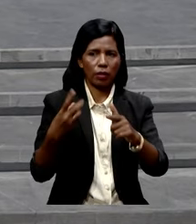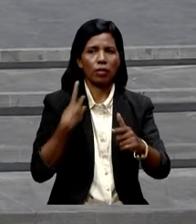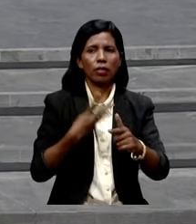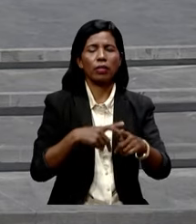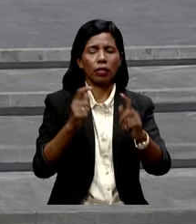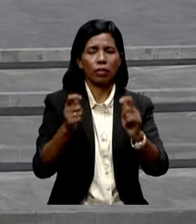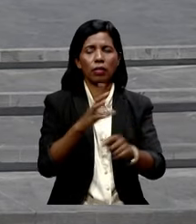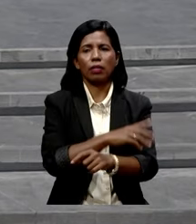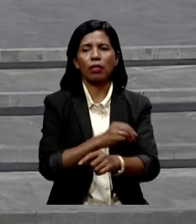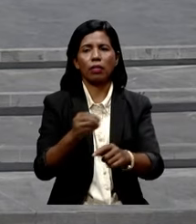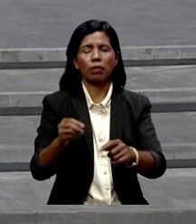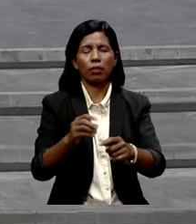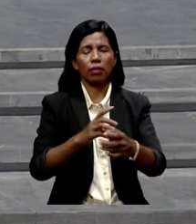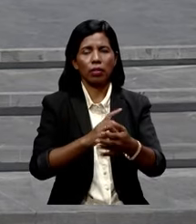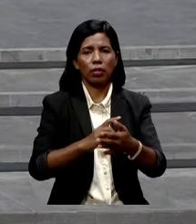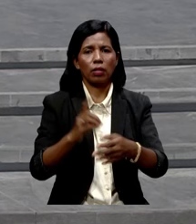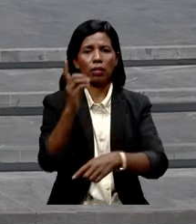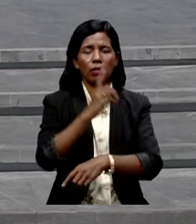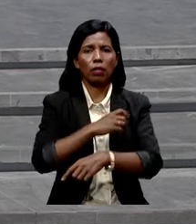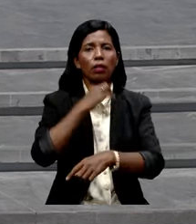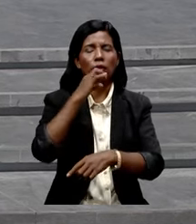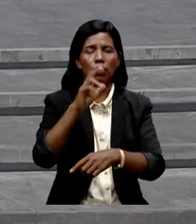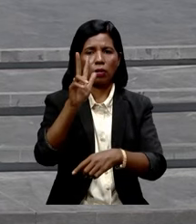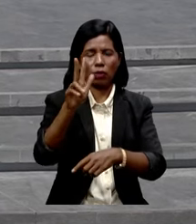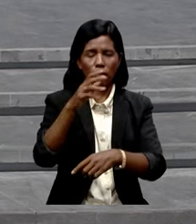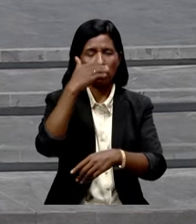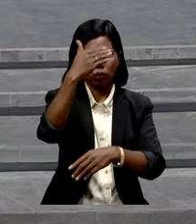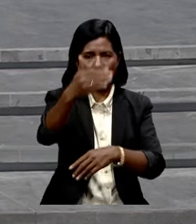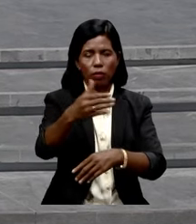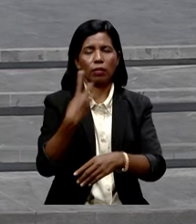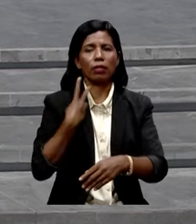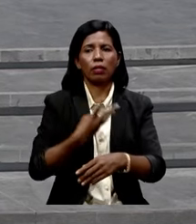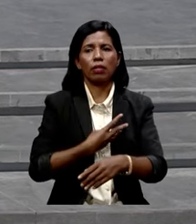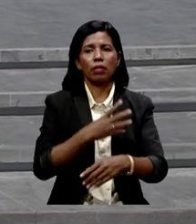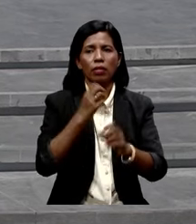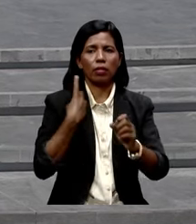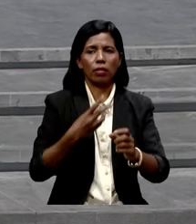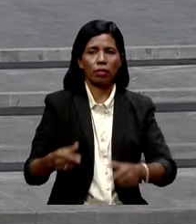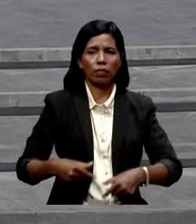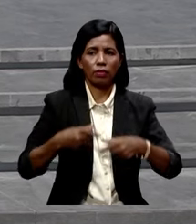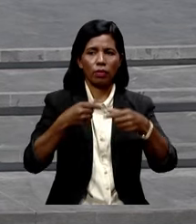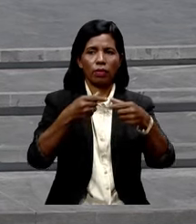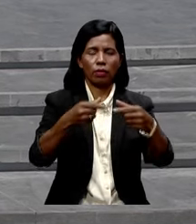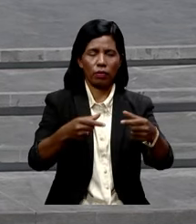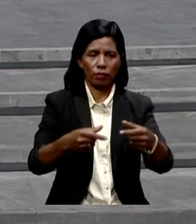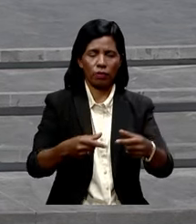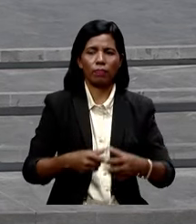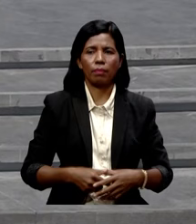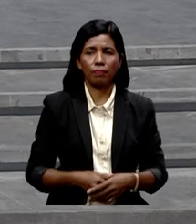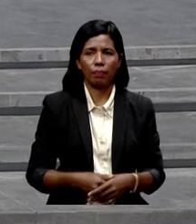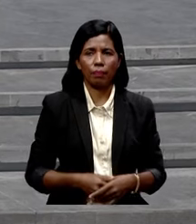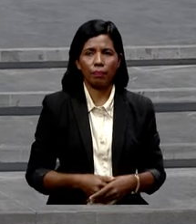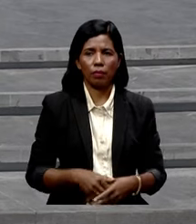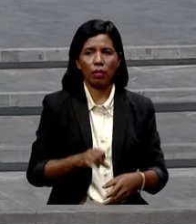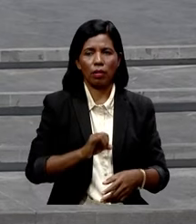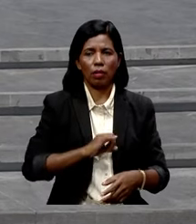tenta bain tolu mac bele fixa, bain hat no ne ita bele foi em ato entrega. Espera